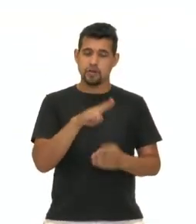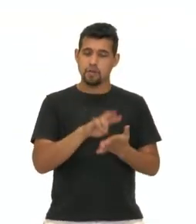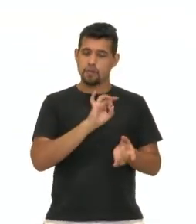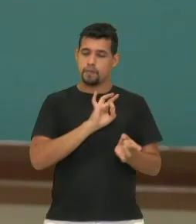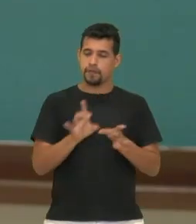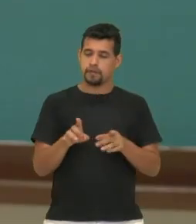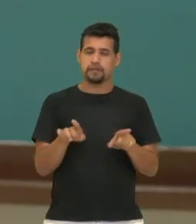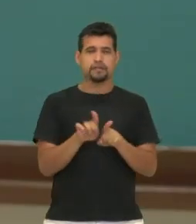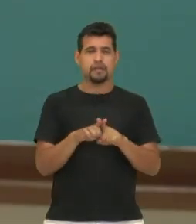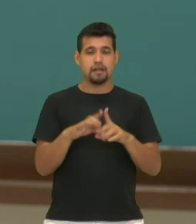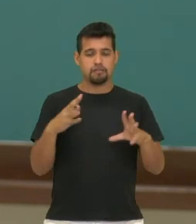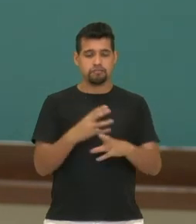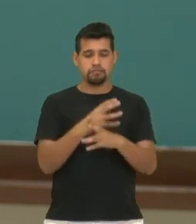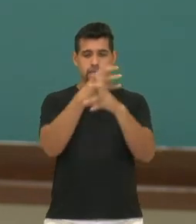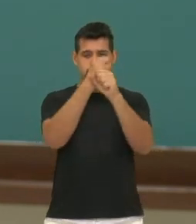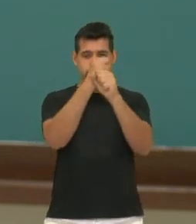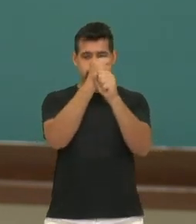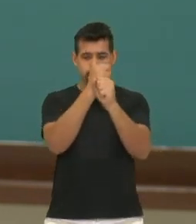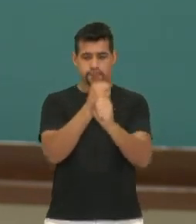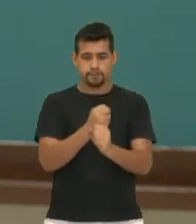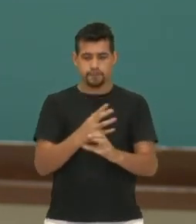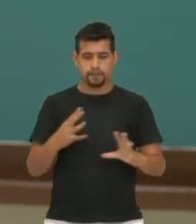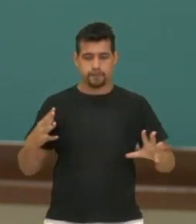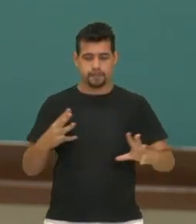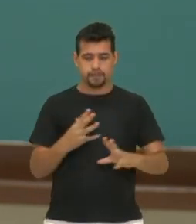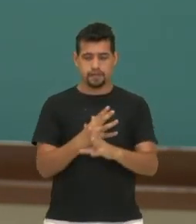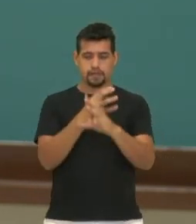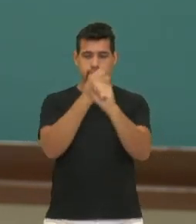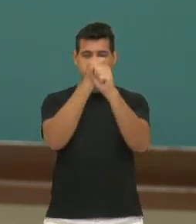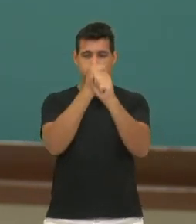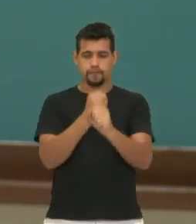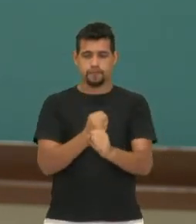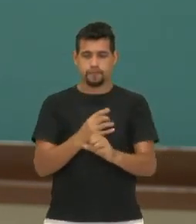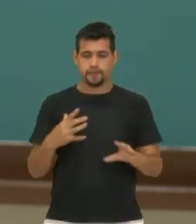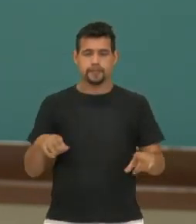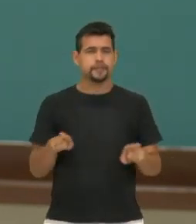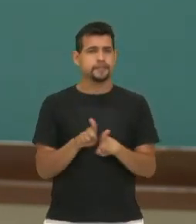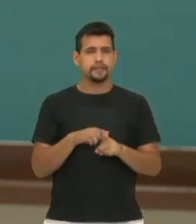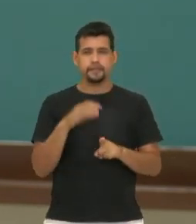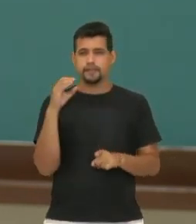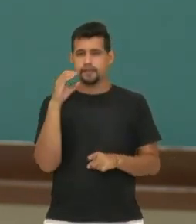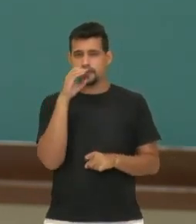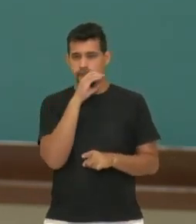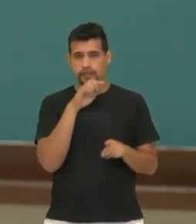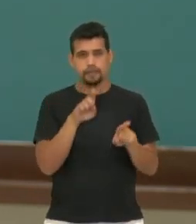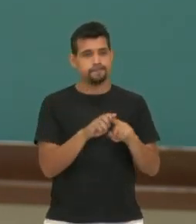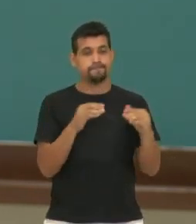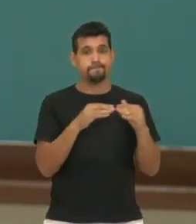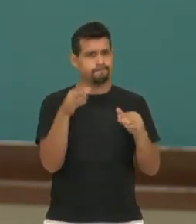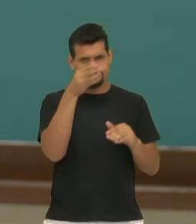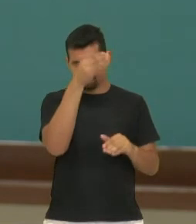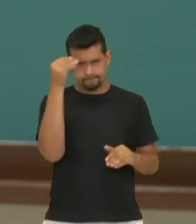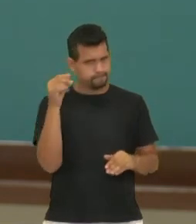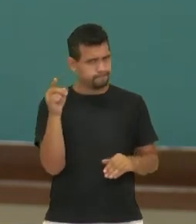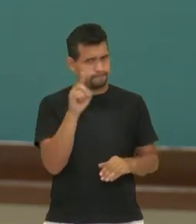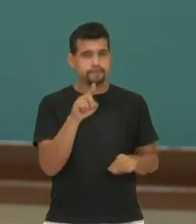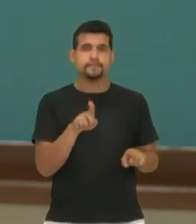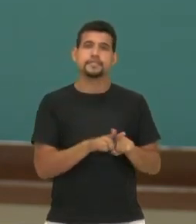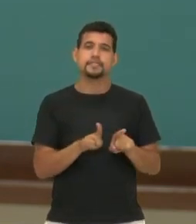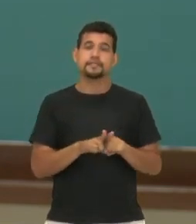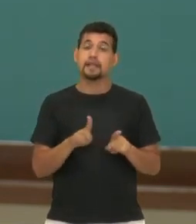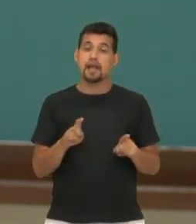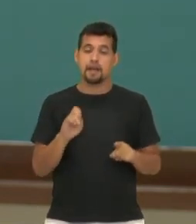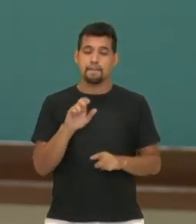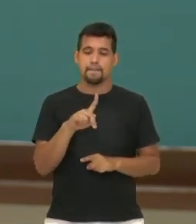mais a energia que a placa vai absorver. A energia absorvida pela placa, a placa vai esquentar. Não esqueça disso, tá? A